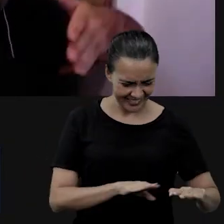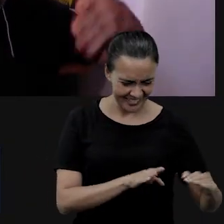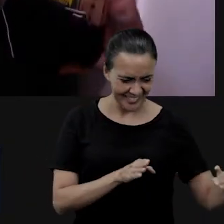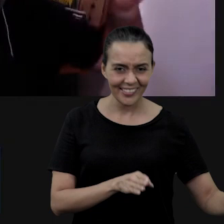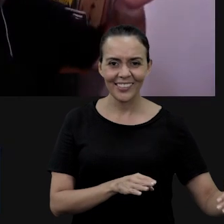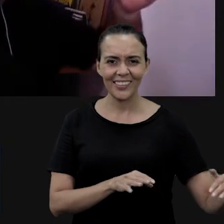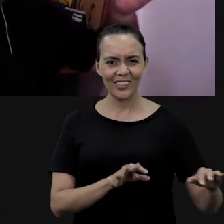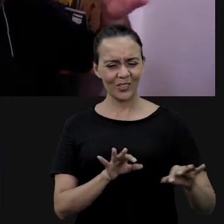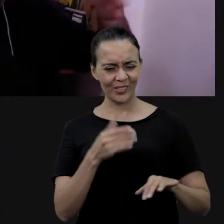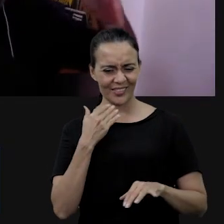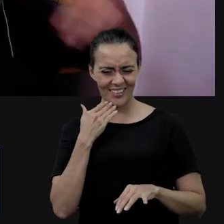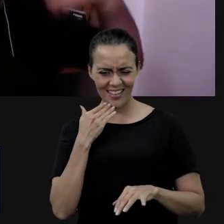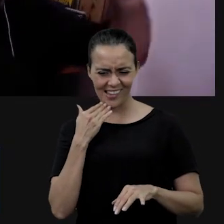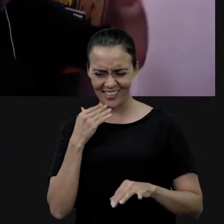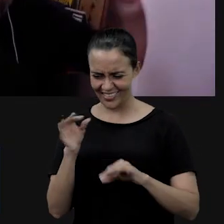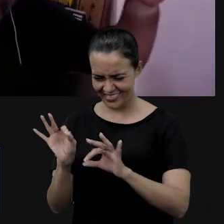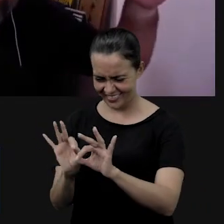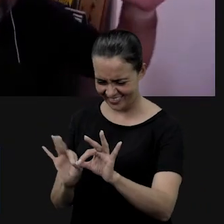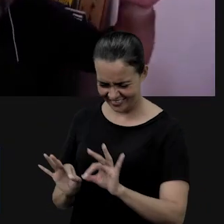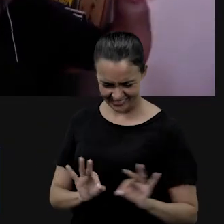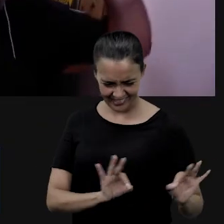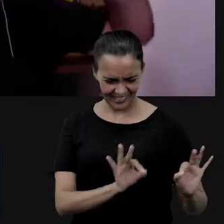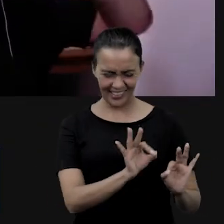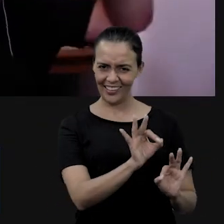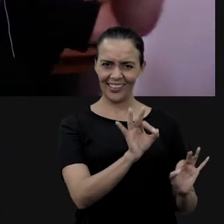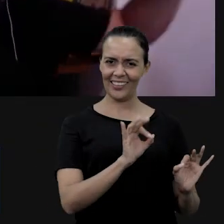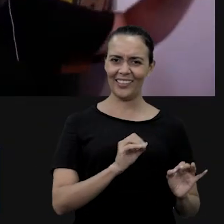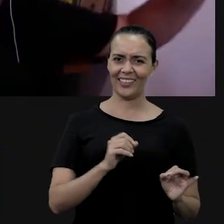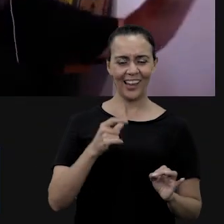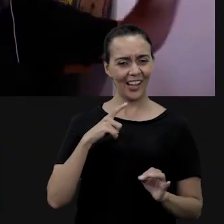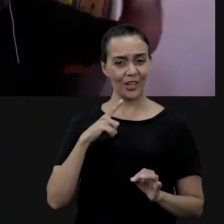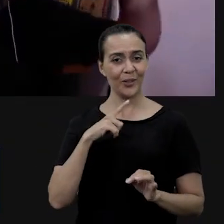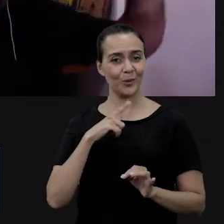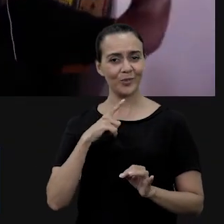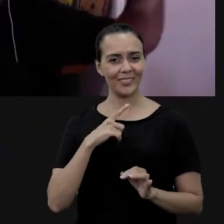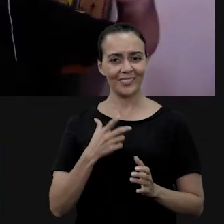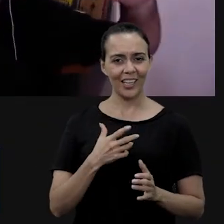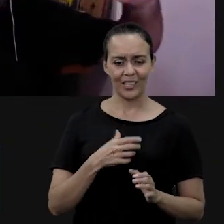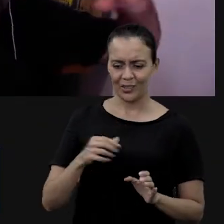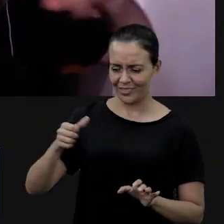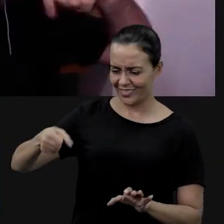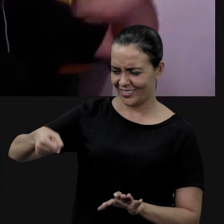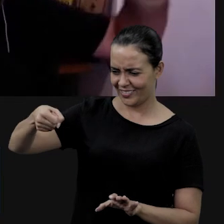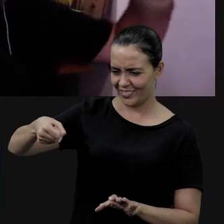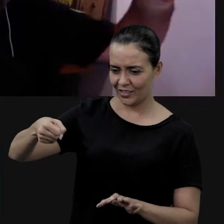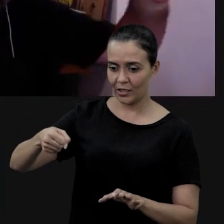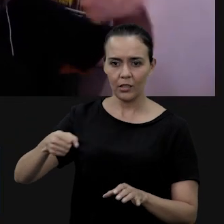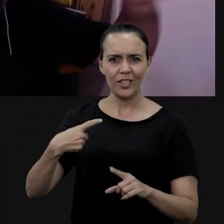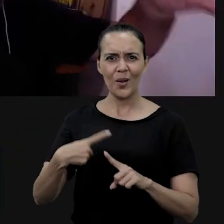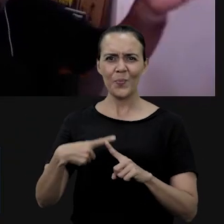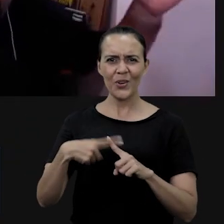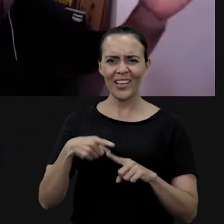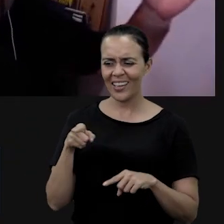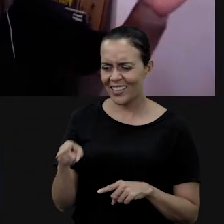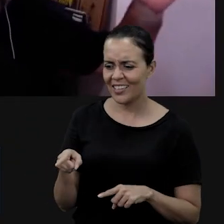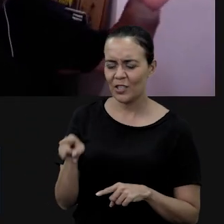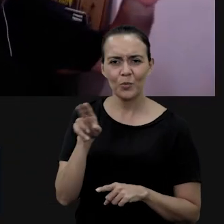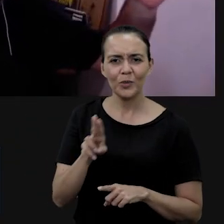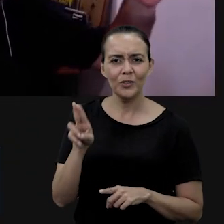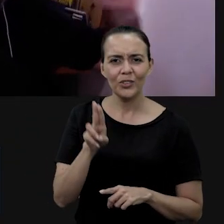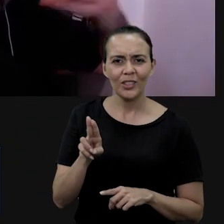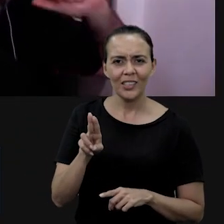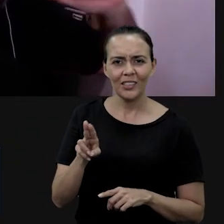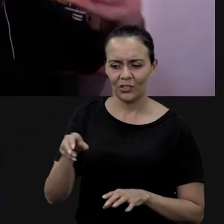reco-reco, Você tem pensa, o... pô, o cara, aquele acumuladores, né? A pessoa acumuladora, você tem chaleira, um monte de cacareca. Você fala, nossa, quando que você vai